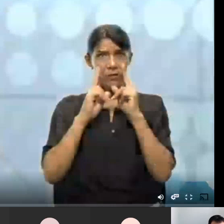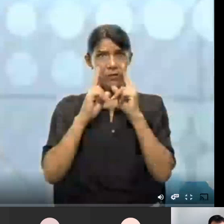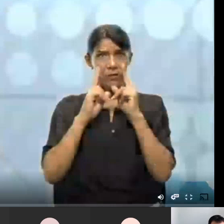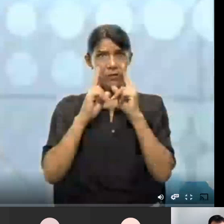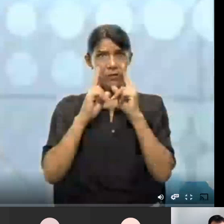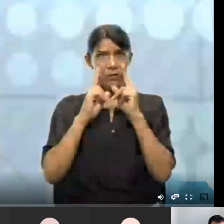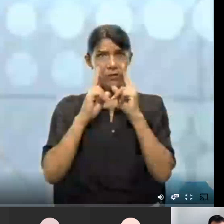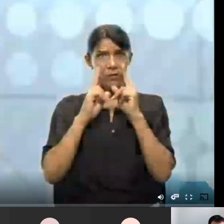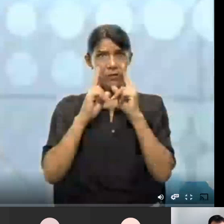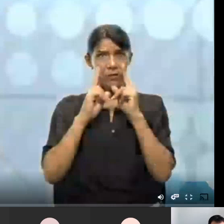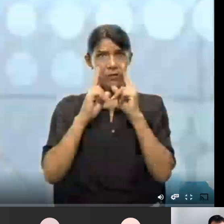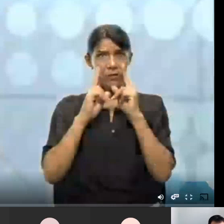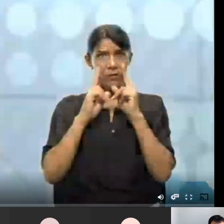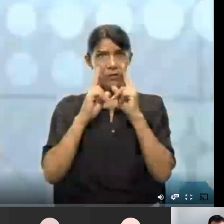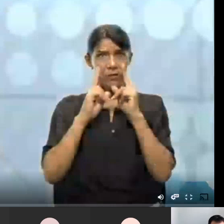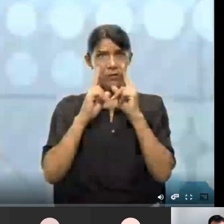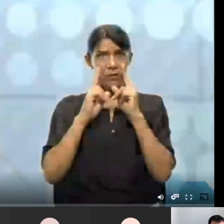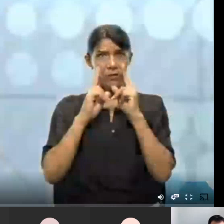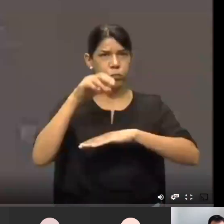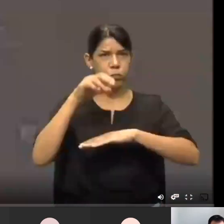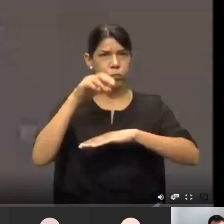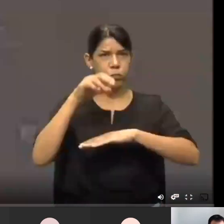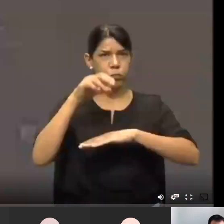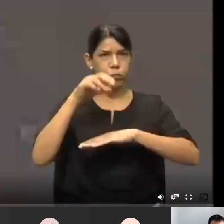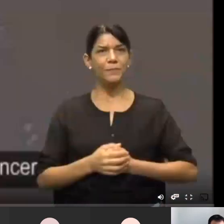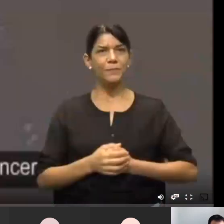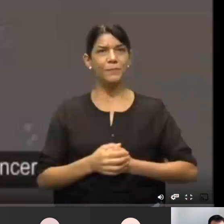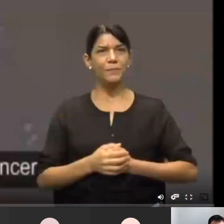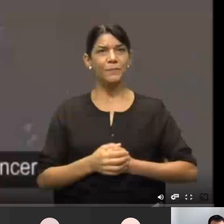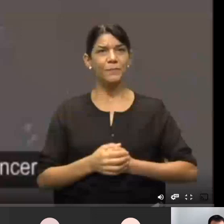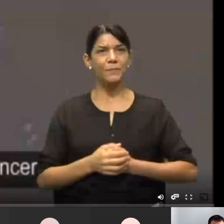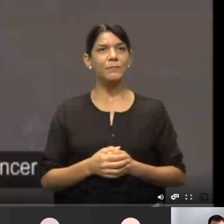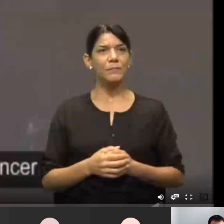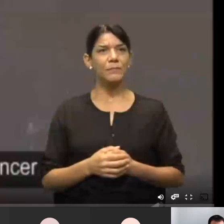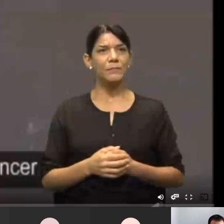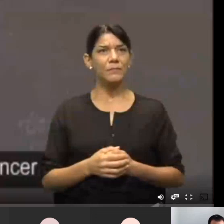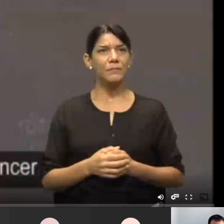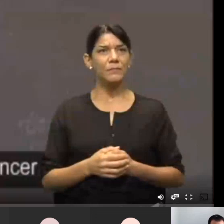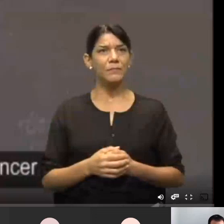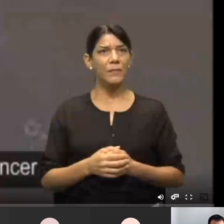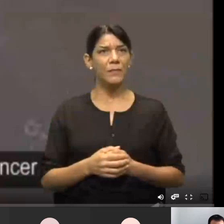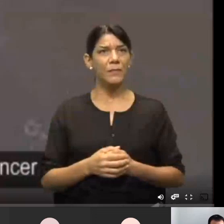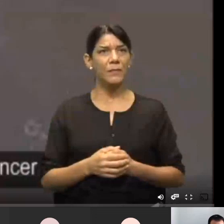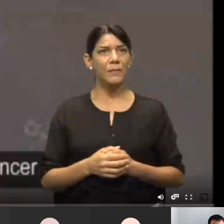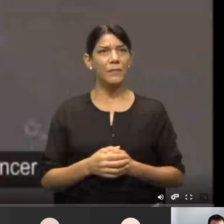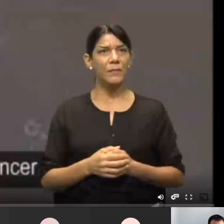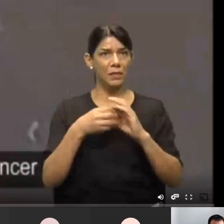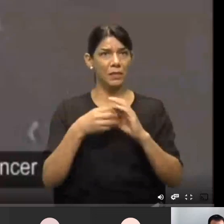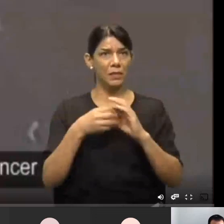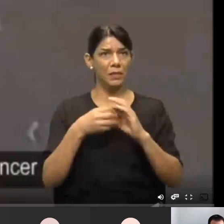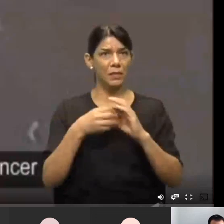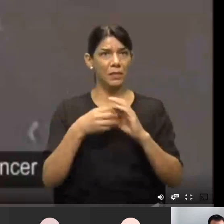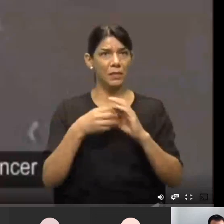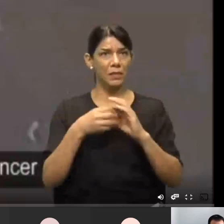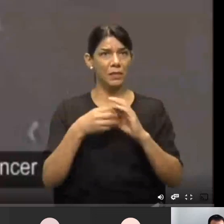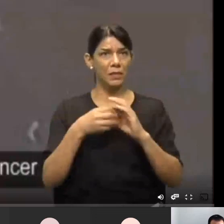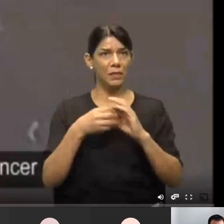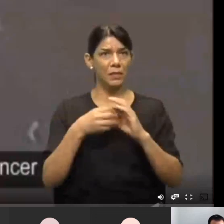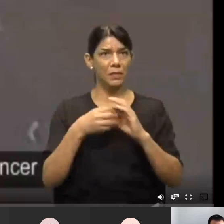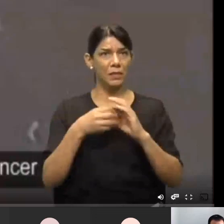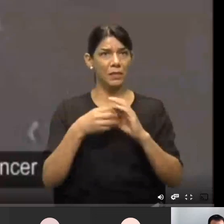as células tumorais. Vamos lá? Então acompanhem comigo. Há uma célula natural killer, identificou